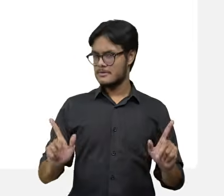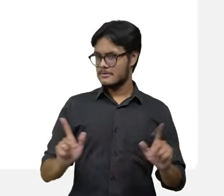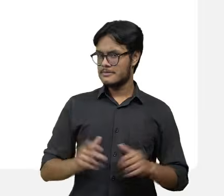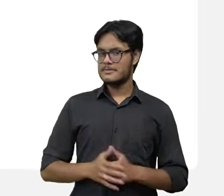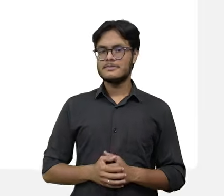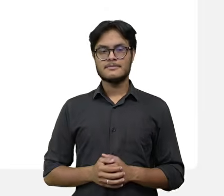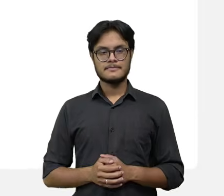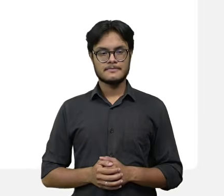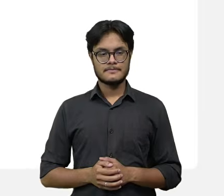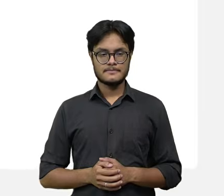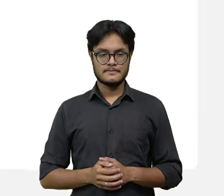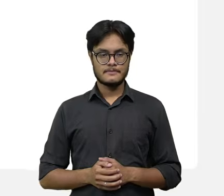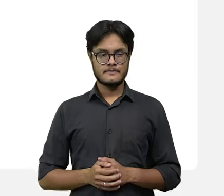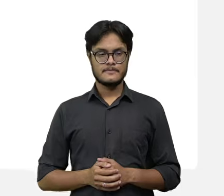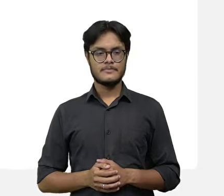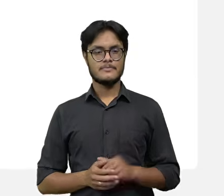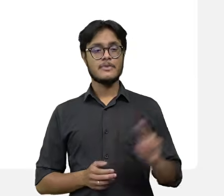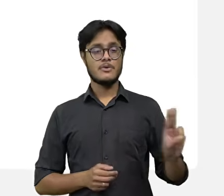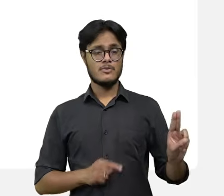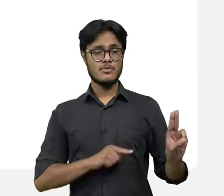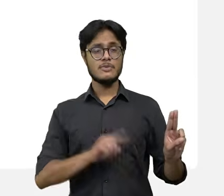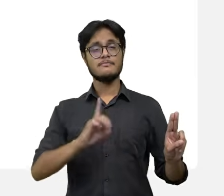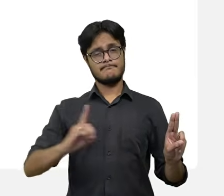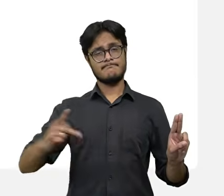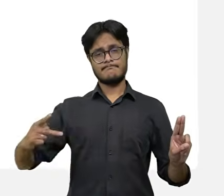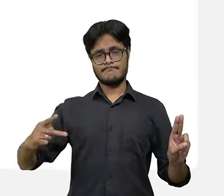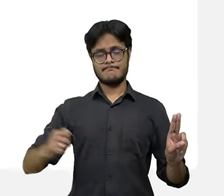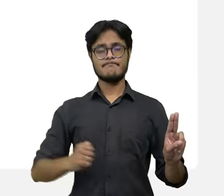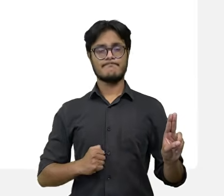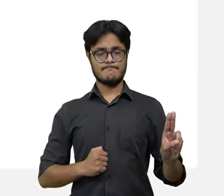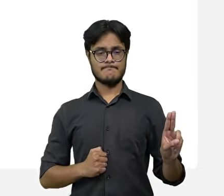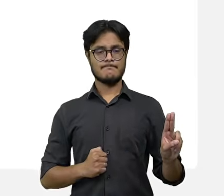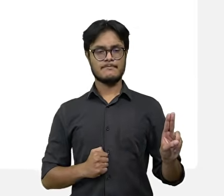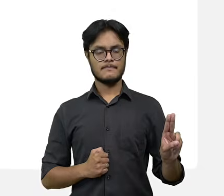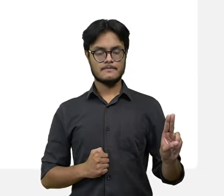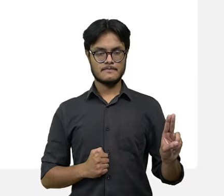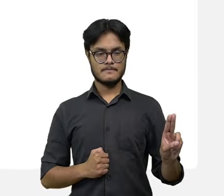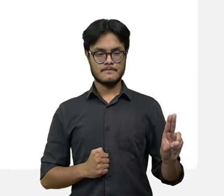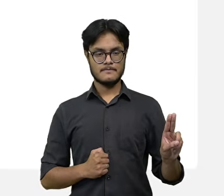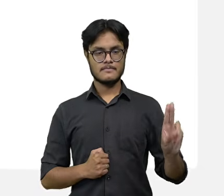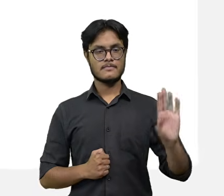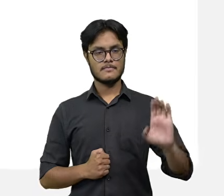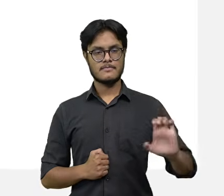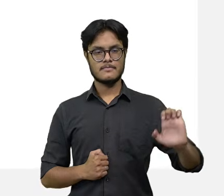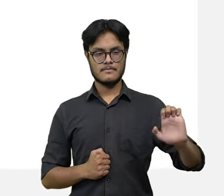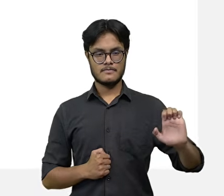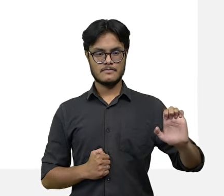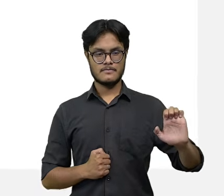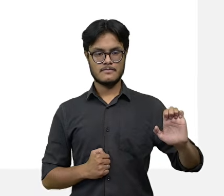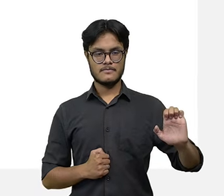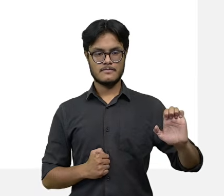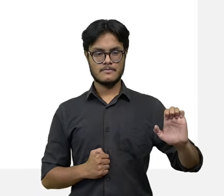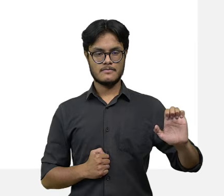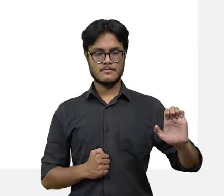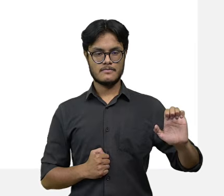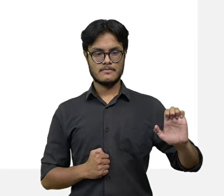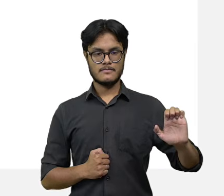bota essa linhazinha. O EDDP, tensão, que é dada em volts.